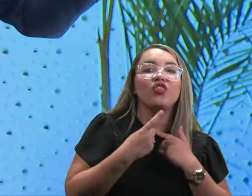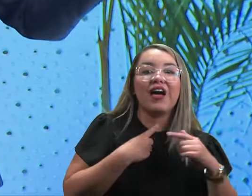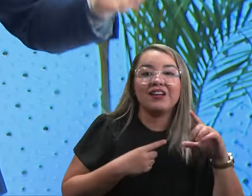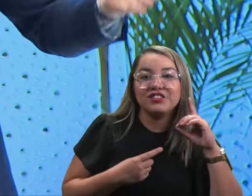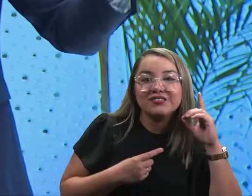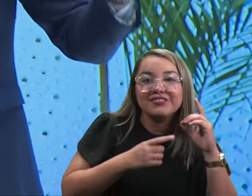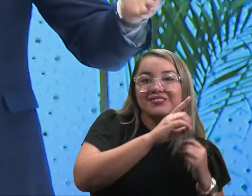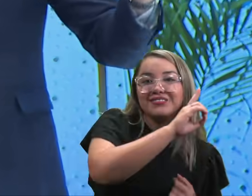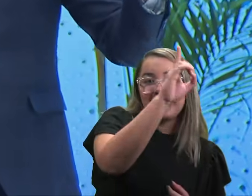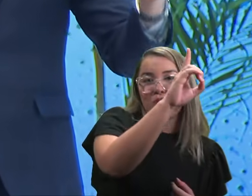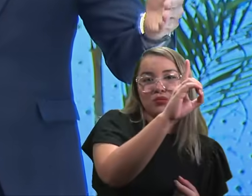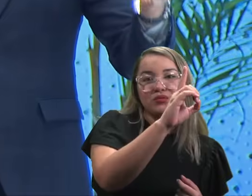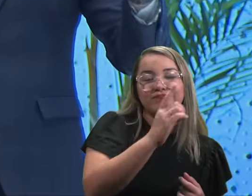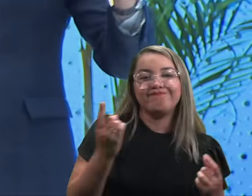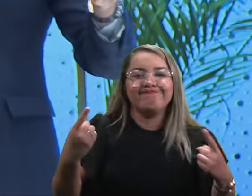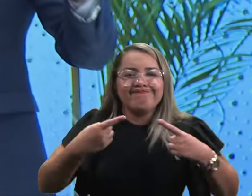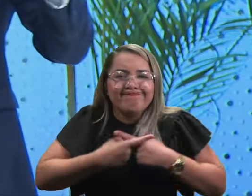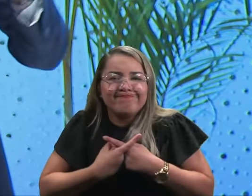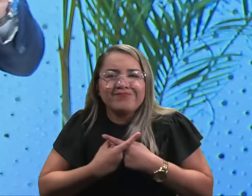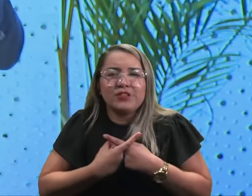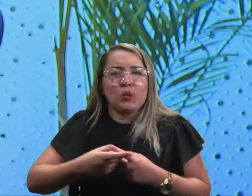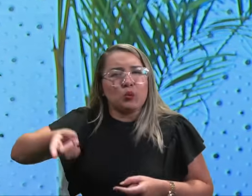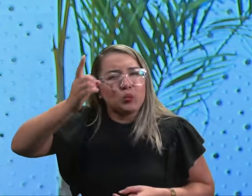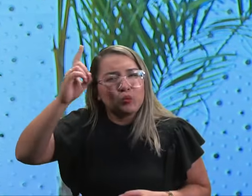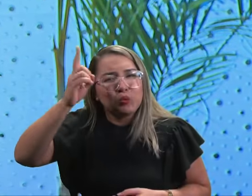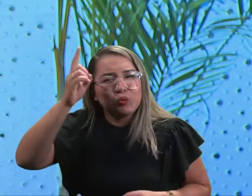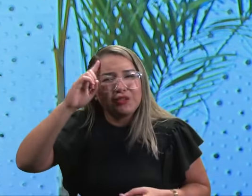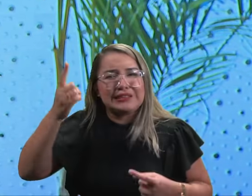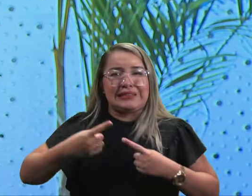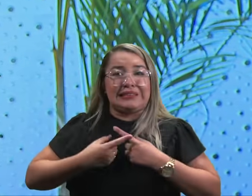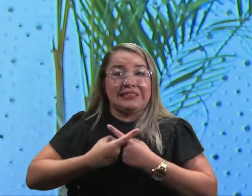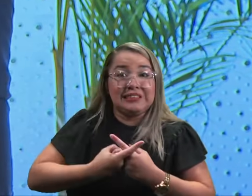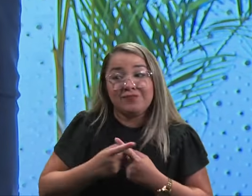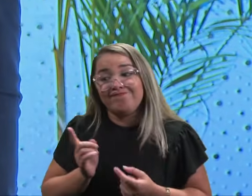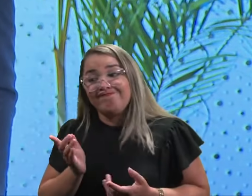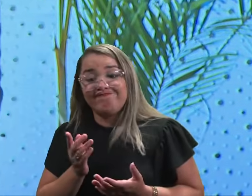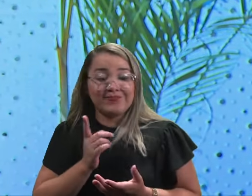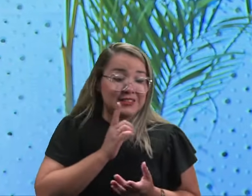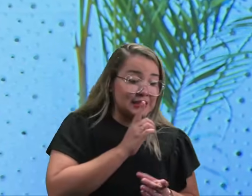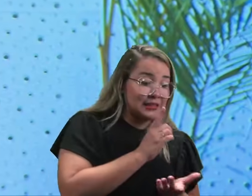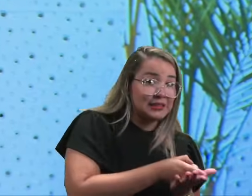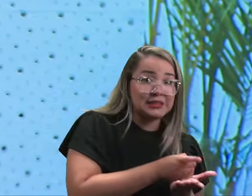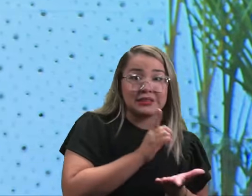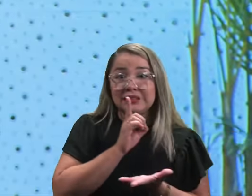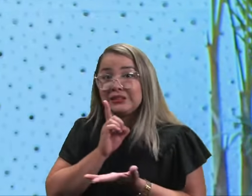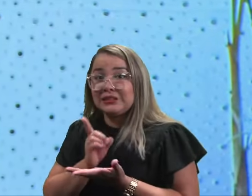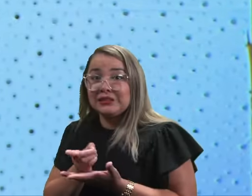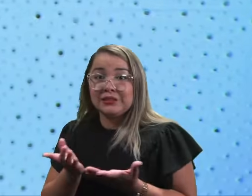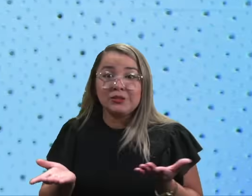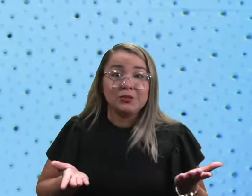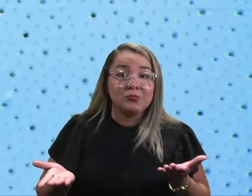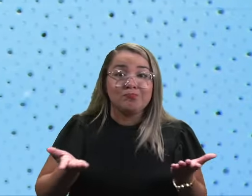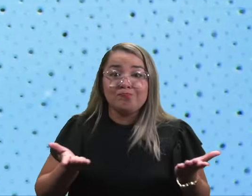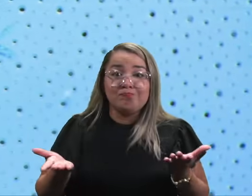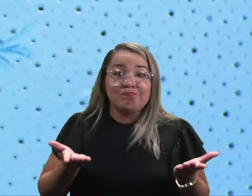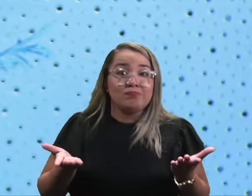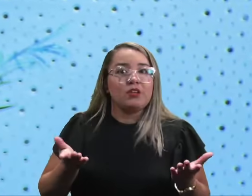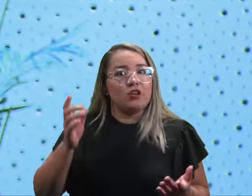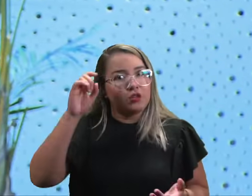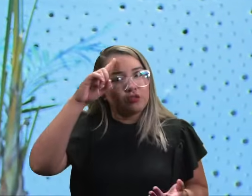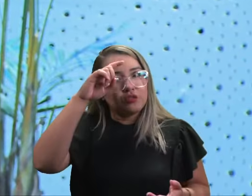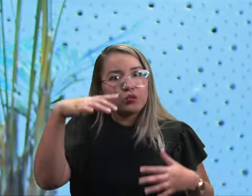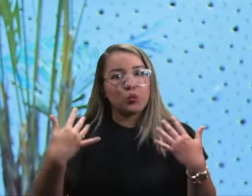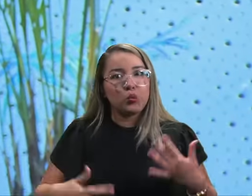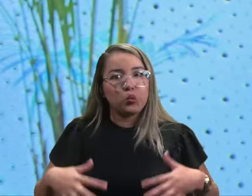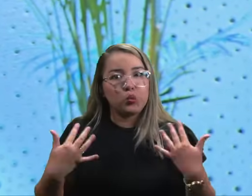Todos nós, todo dia, todo momento lutando contra o eu. Bom, como nós